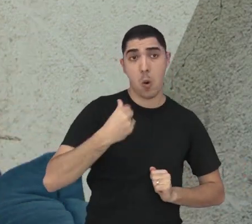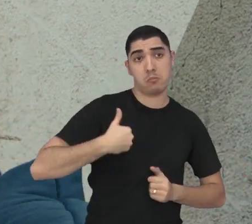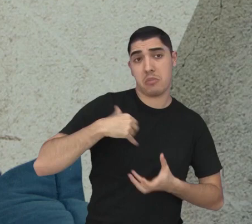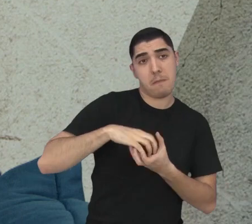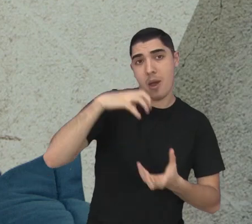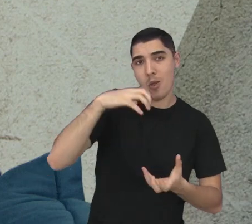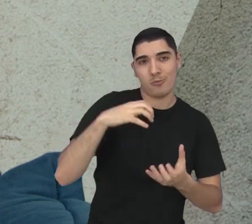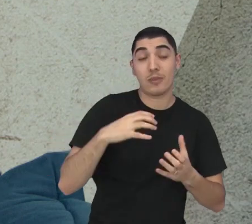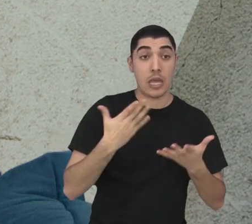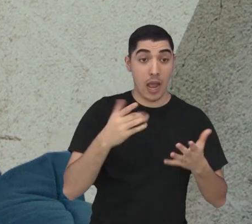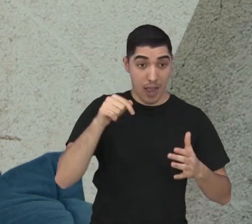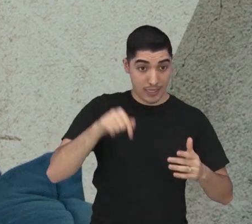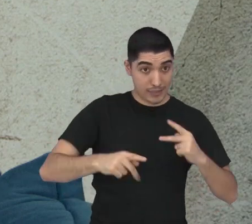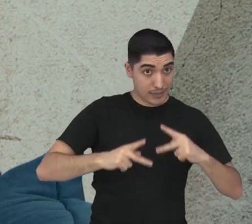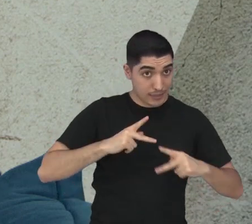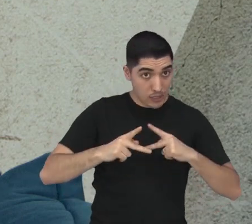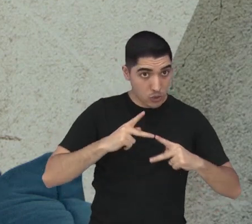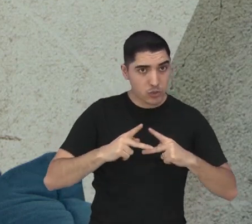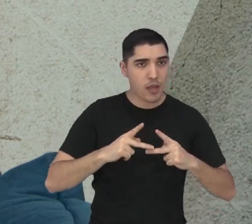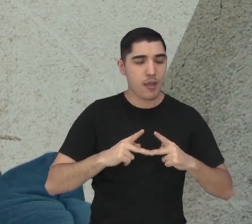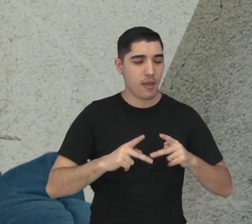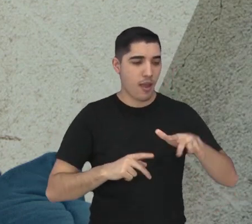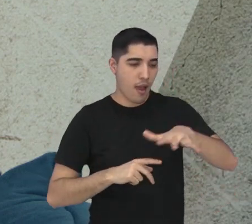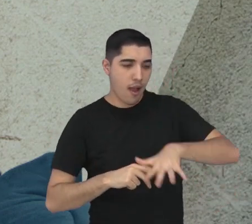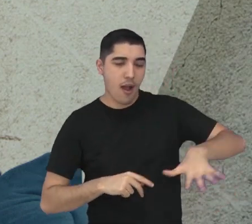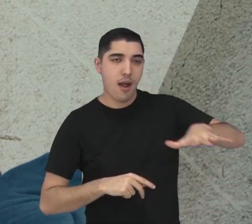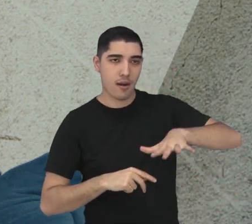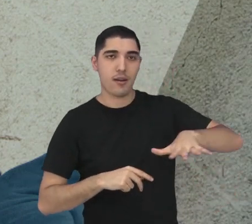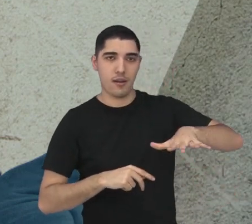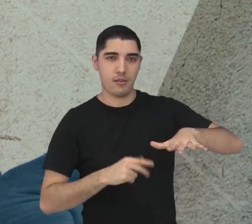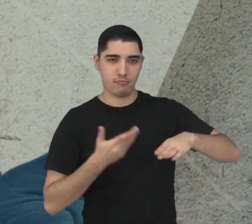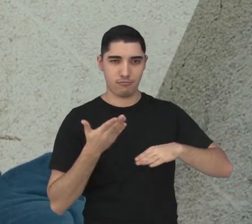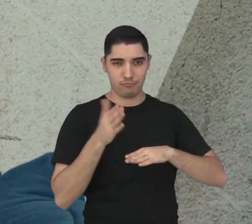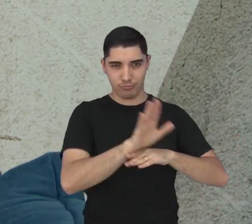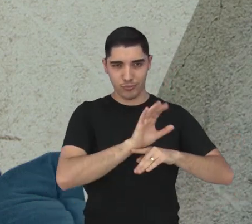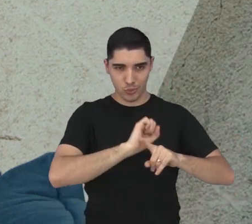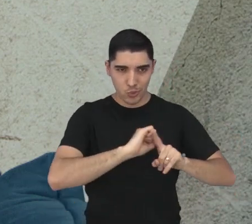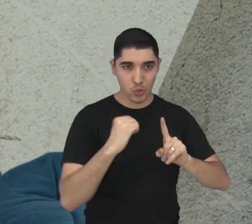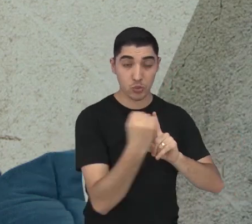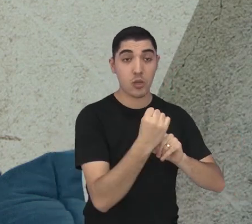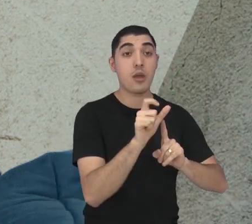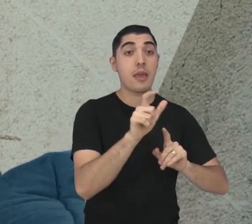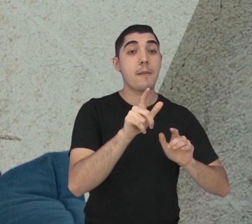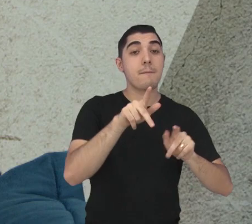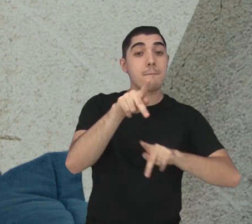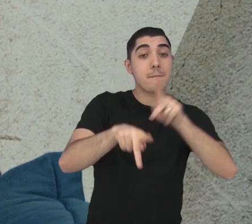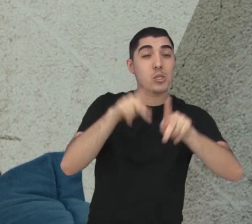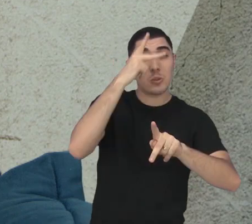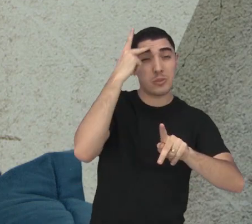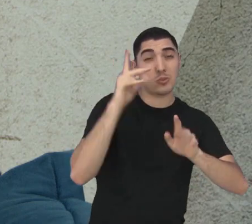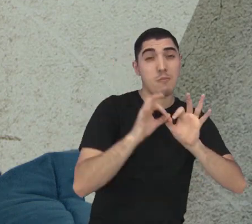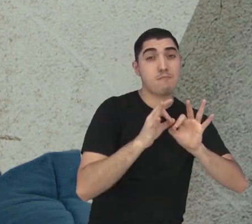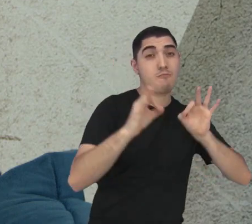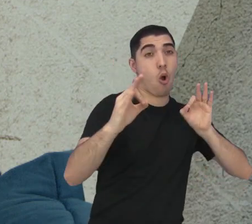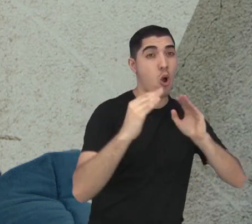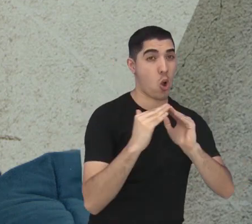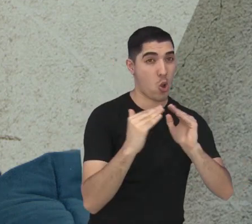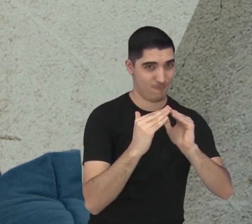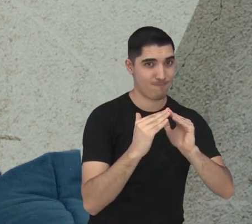Aqui em São José também está bastante aquecido a área do serviço social com a população mais